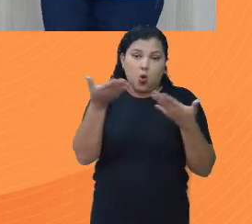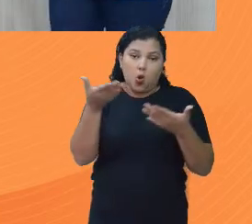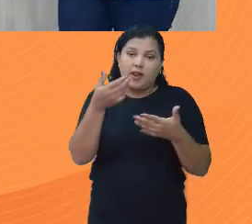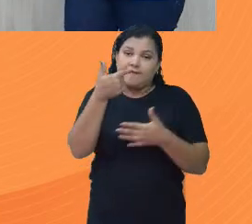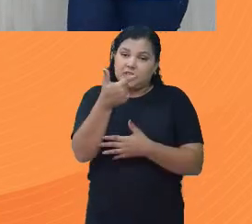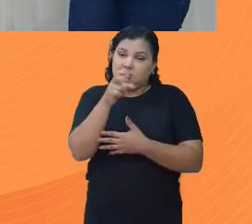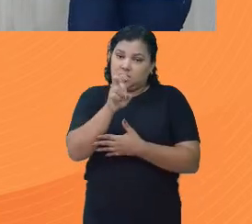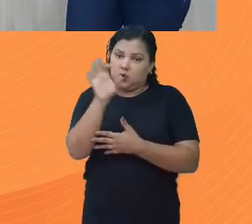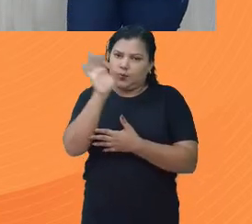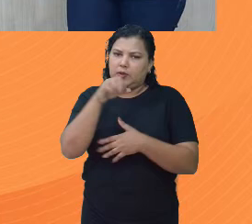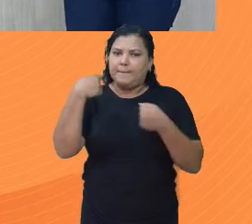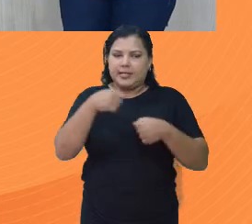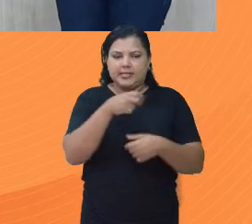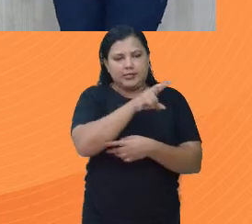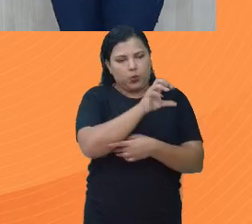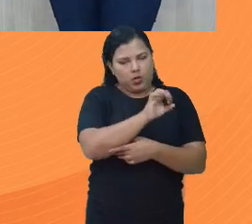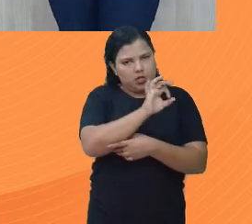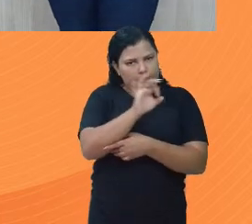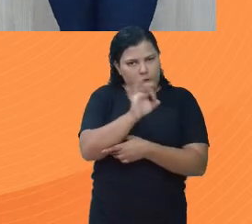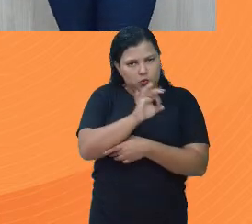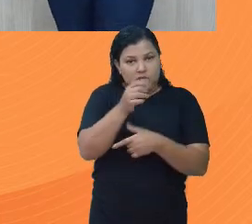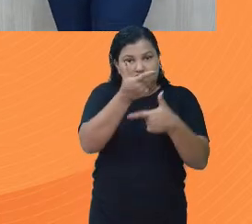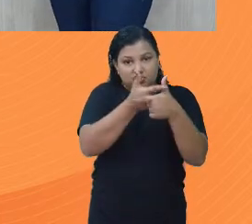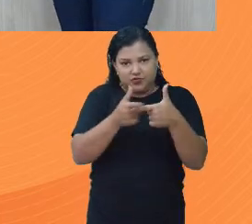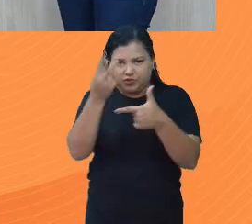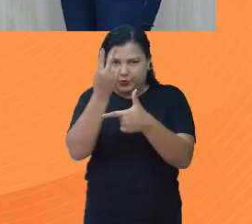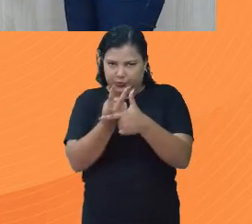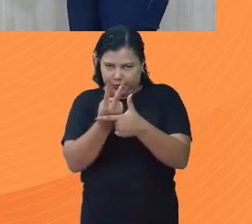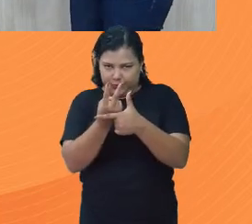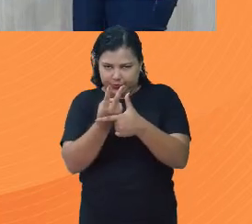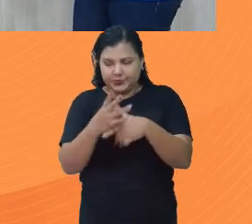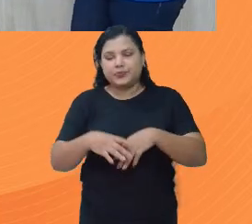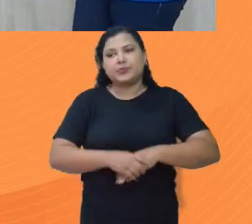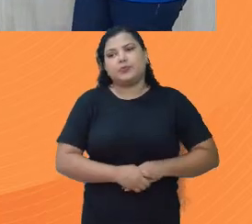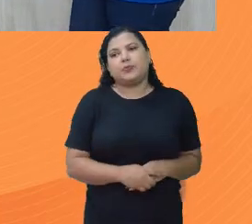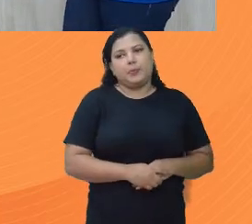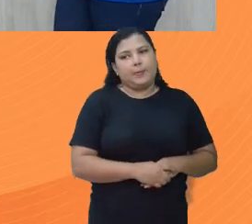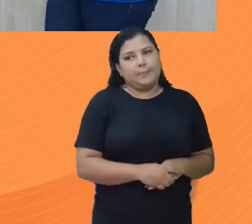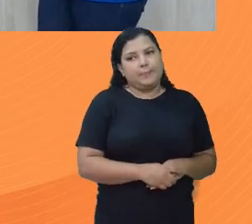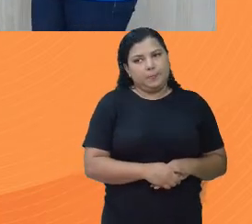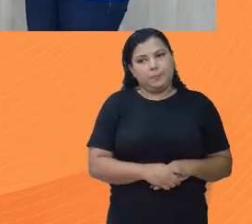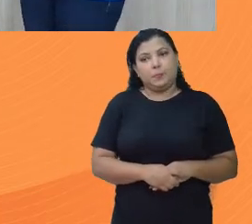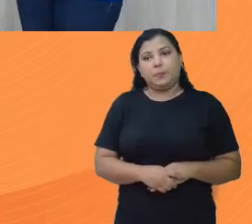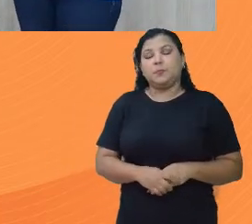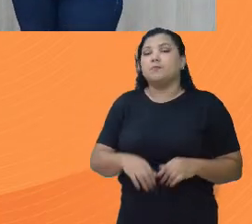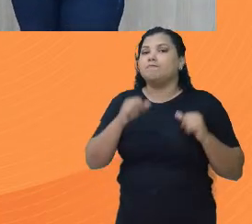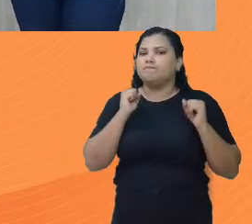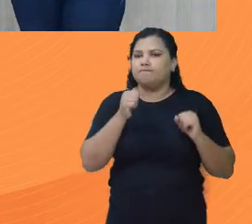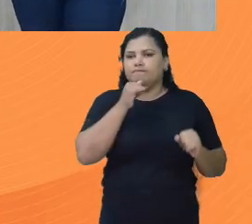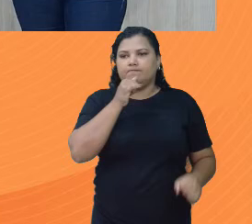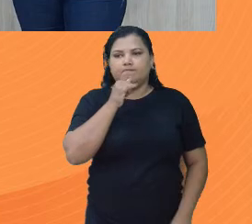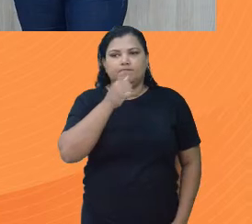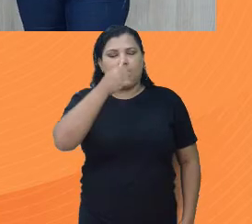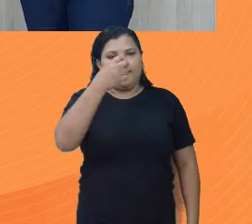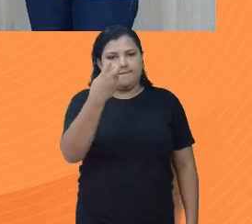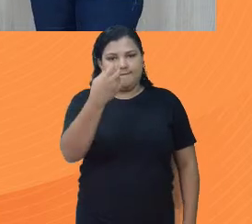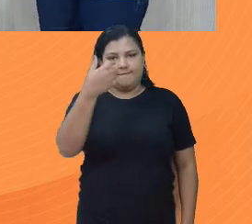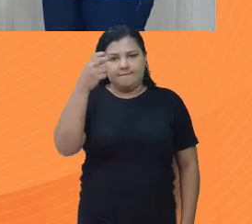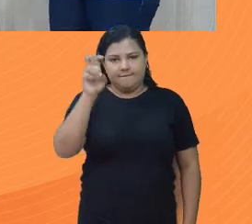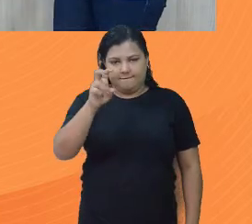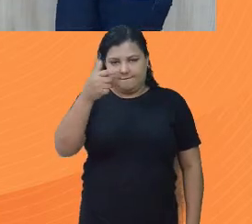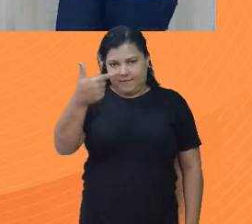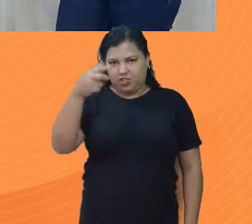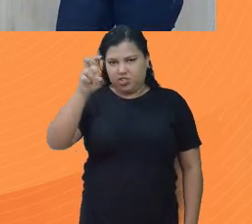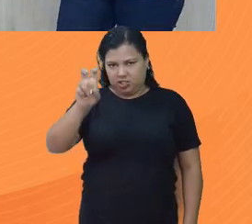Assim como a gente utilizou a relação da fração, aqui a gente pode colocar o 25 sobre 100, né, para representar essa